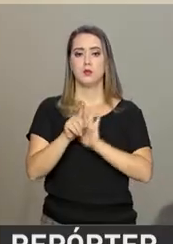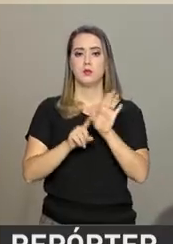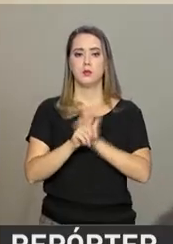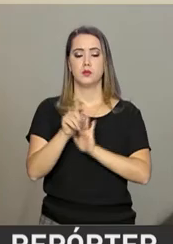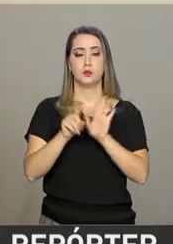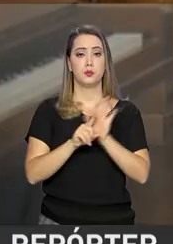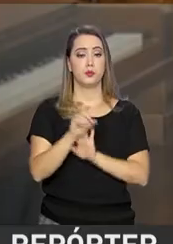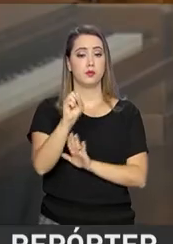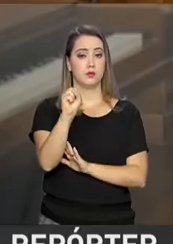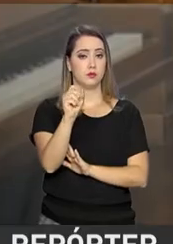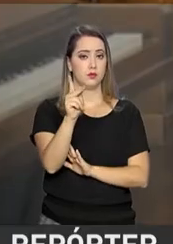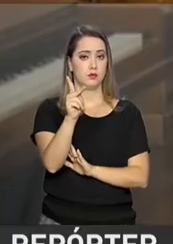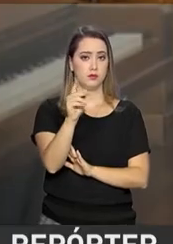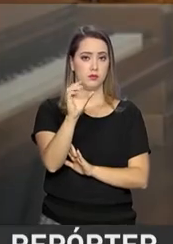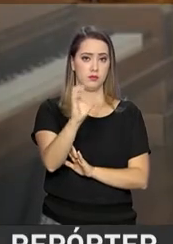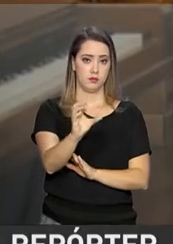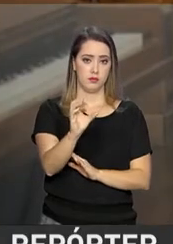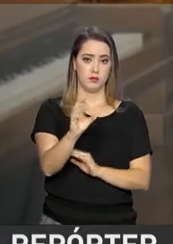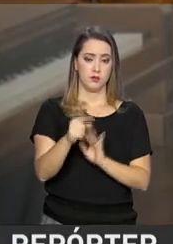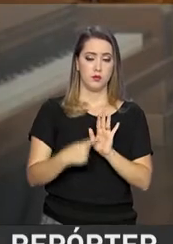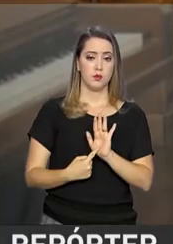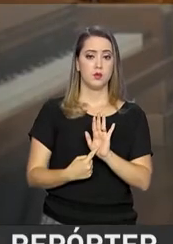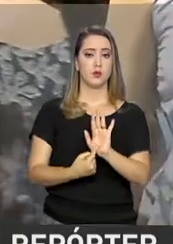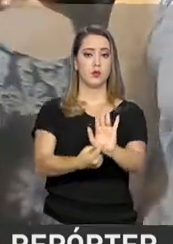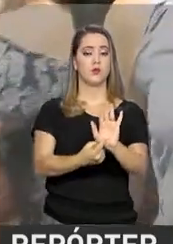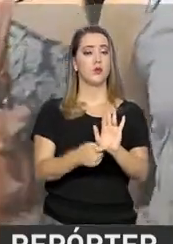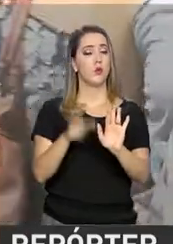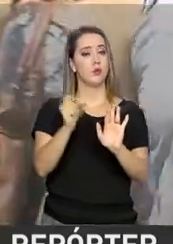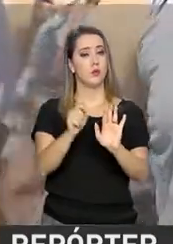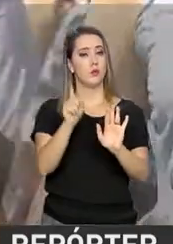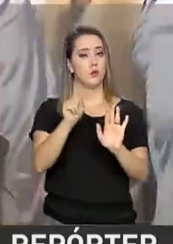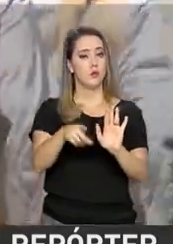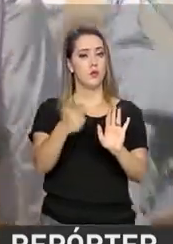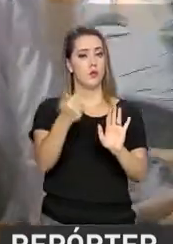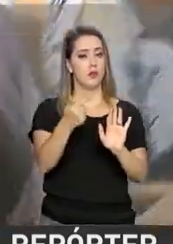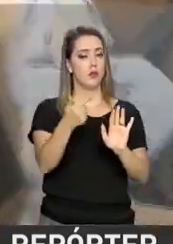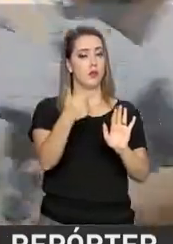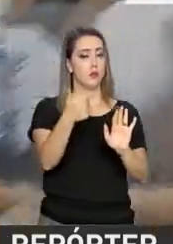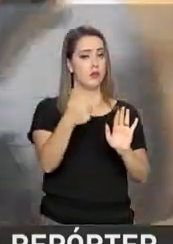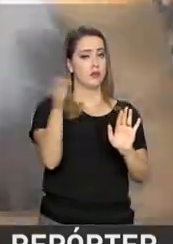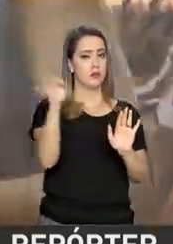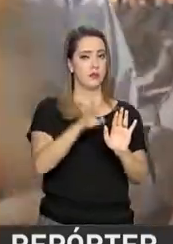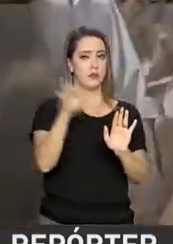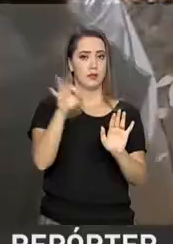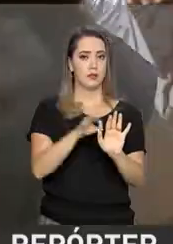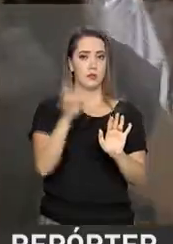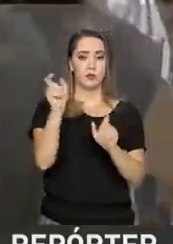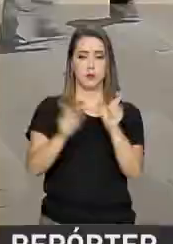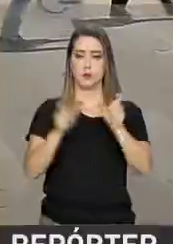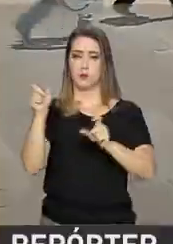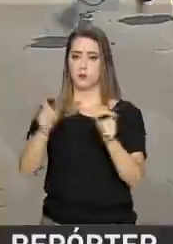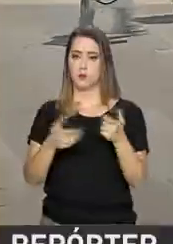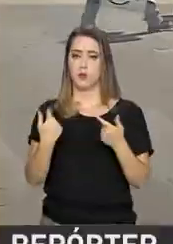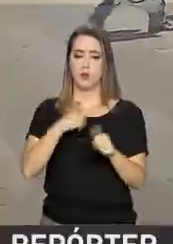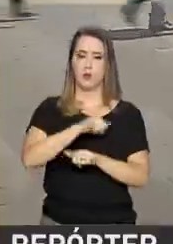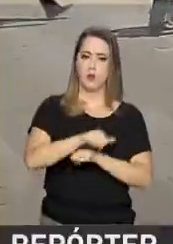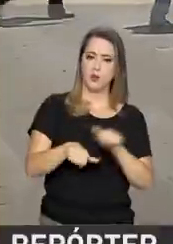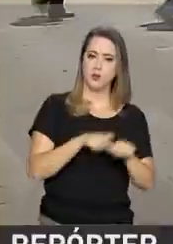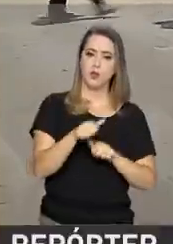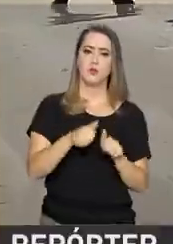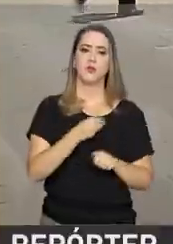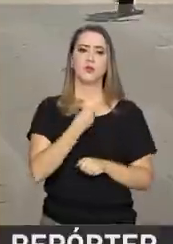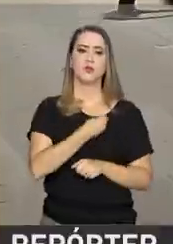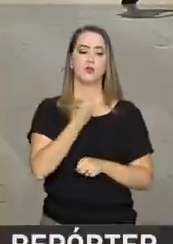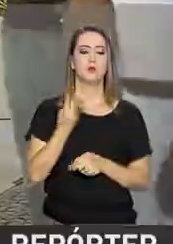ao crédito o spc brasil por exemplo mostrou que 72% dos brasileiros mudaram a rotina